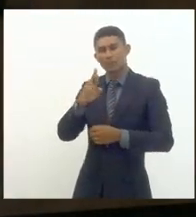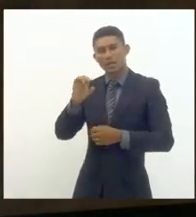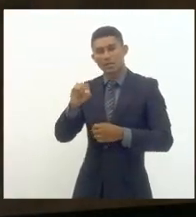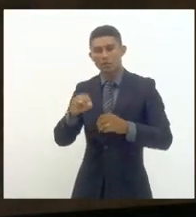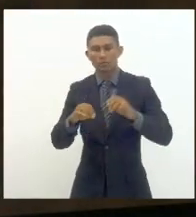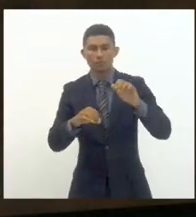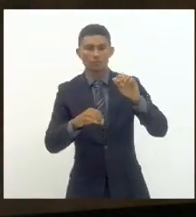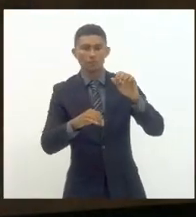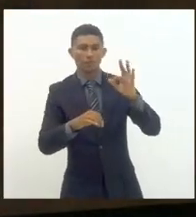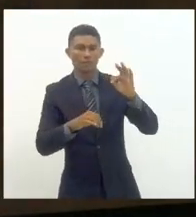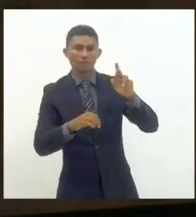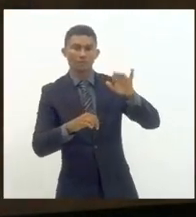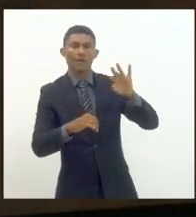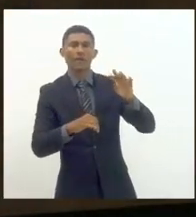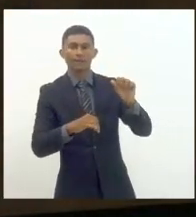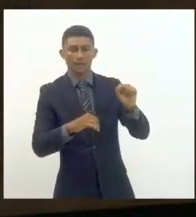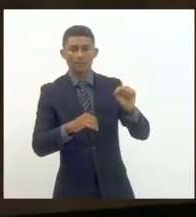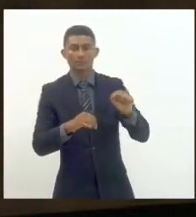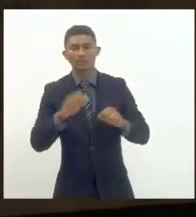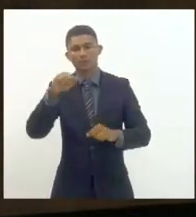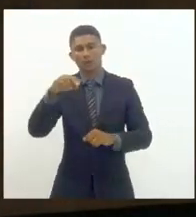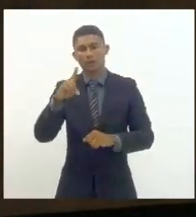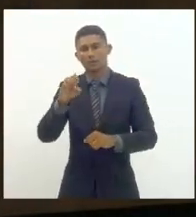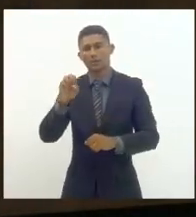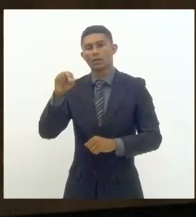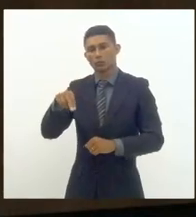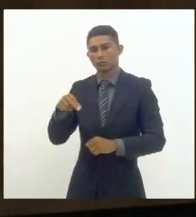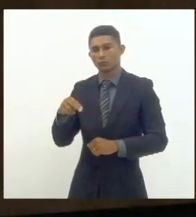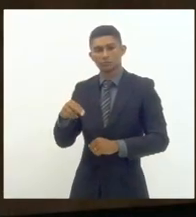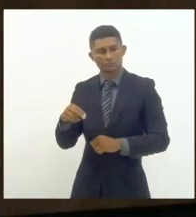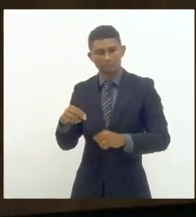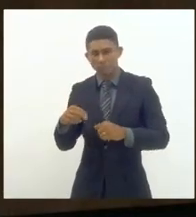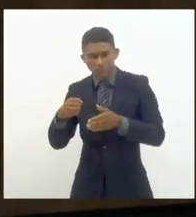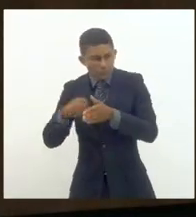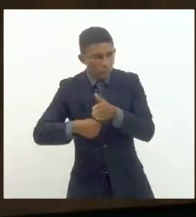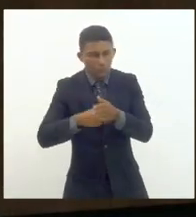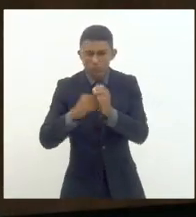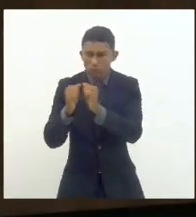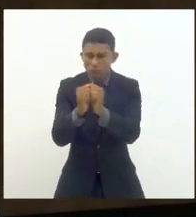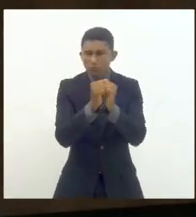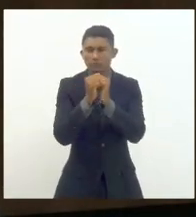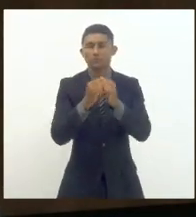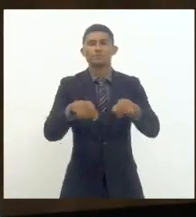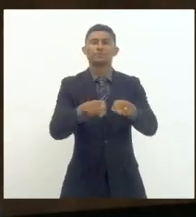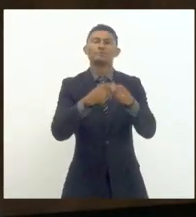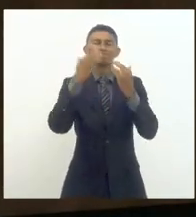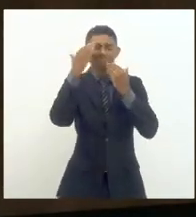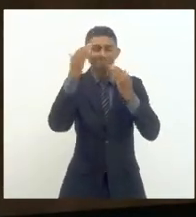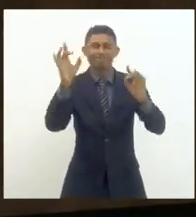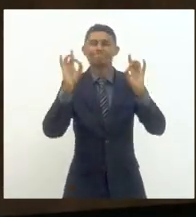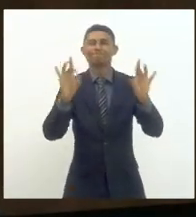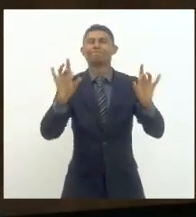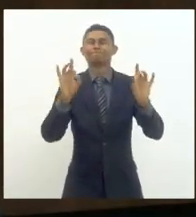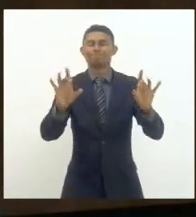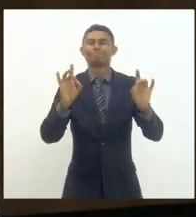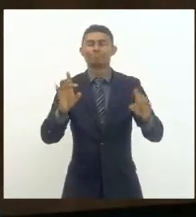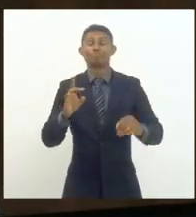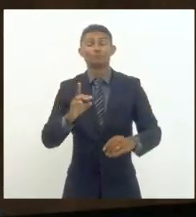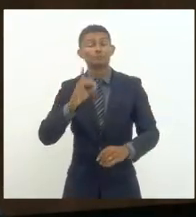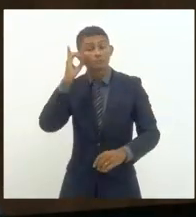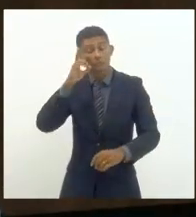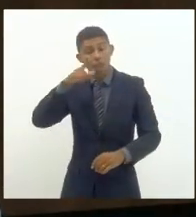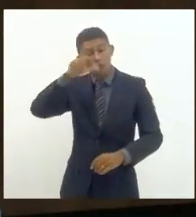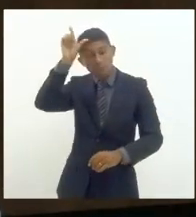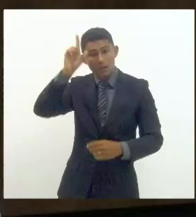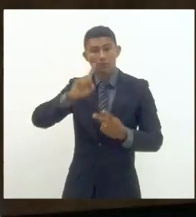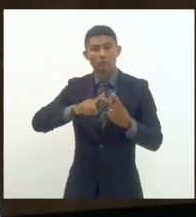Alexandre Freitas, Anderson Moraes, mas eu quero fazer um agradecimento especial também ao deputado Luiz Paulo, à